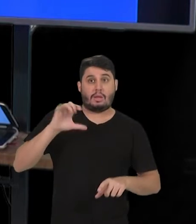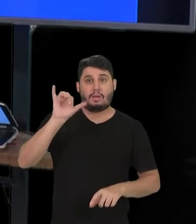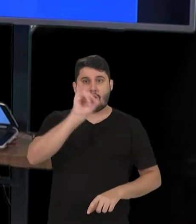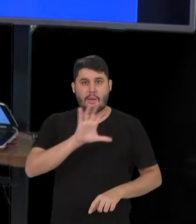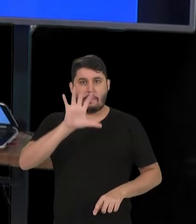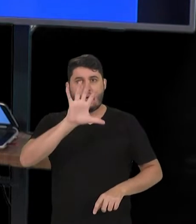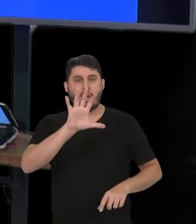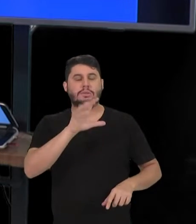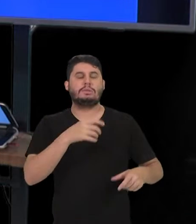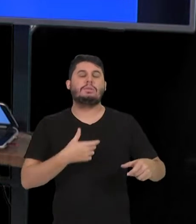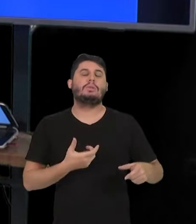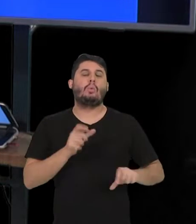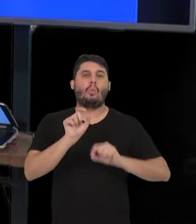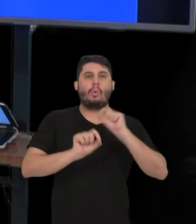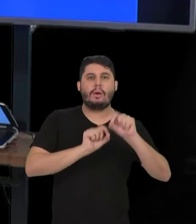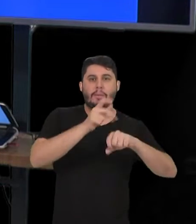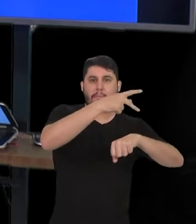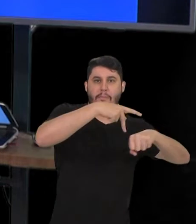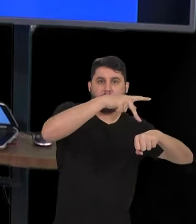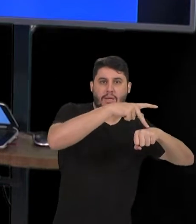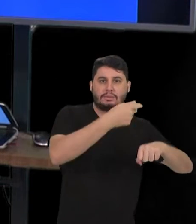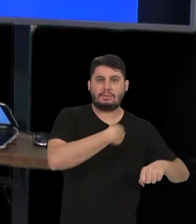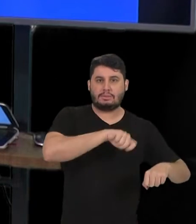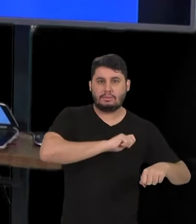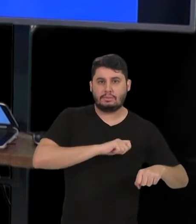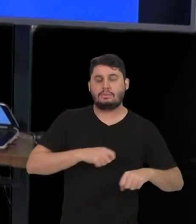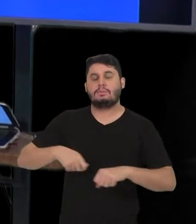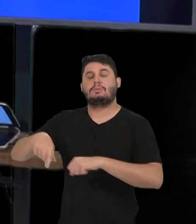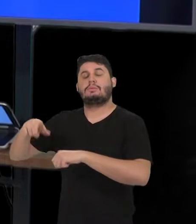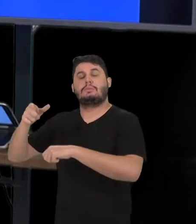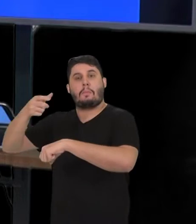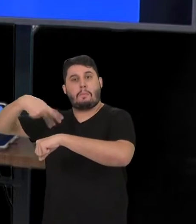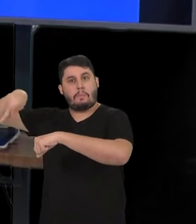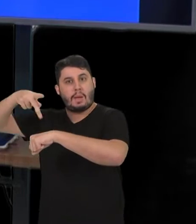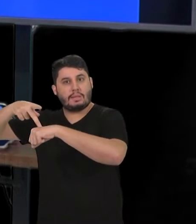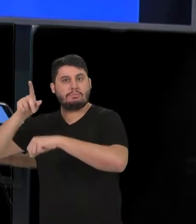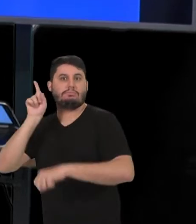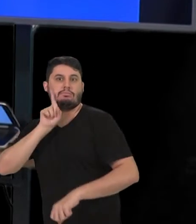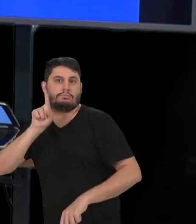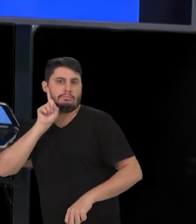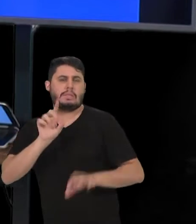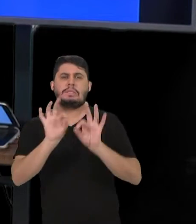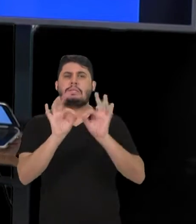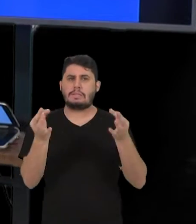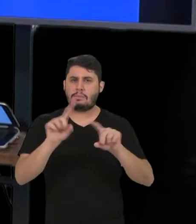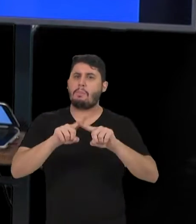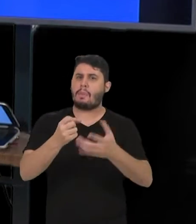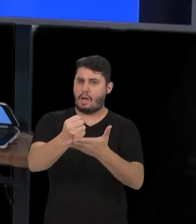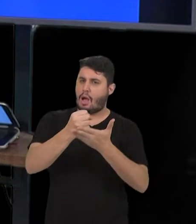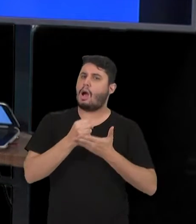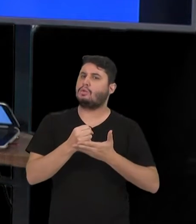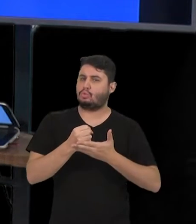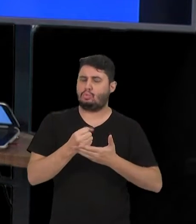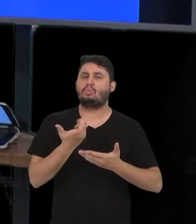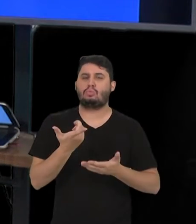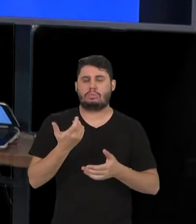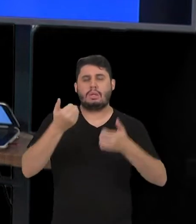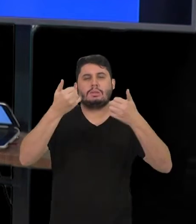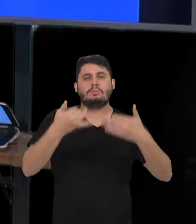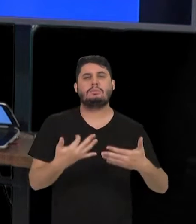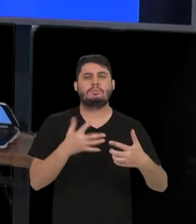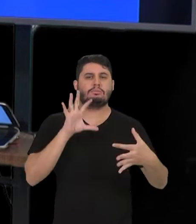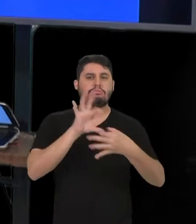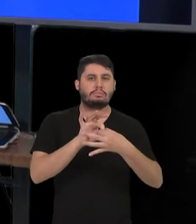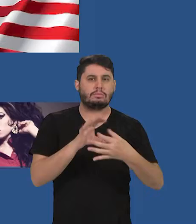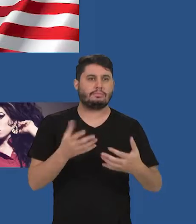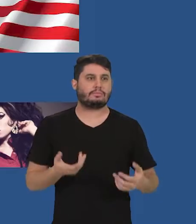com uma imagem que fala da Espanha e outra imagem do lado que fala dos Estados Unidos. É uma coisa simples, mas que pode ajudar bastante a gente no Enem. Mais embaixo